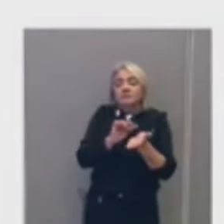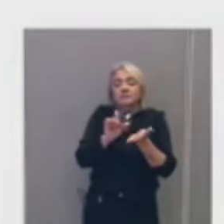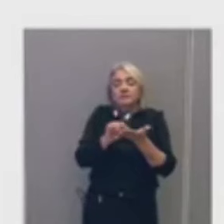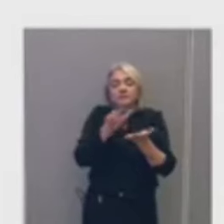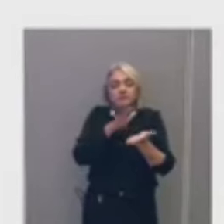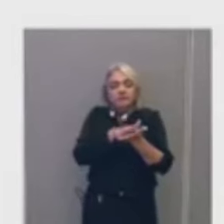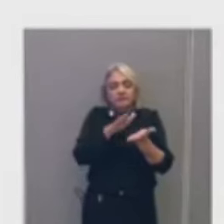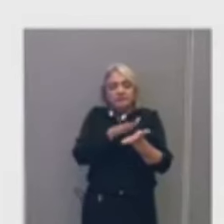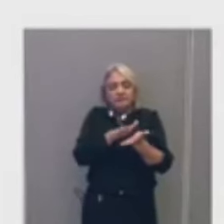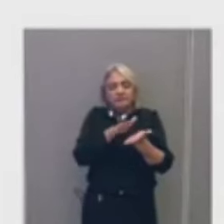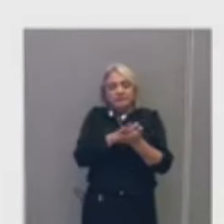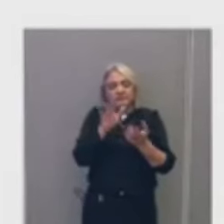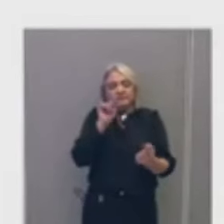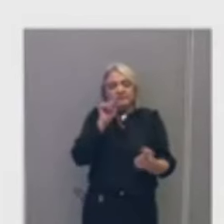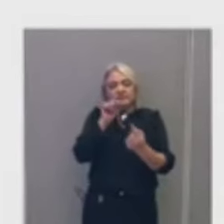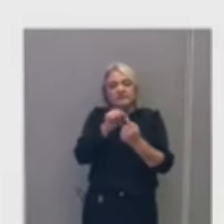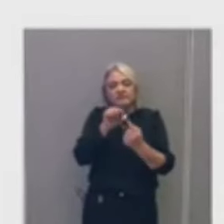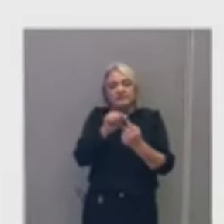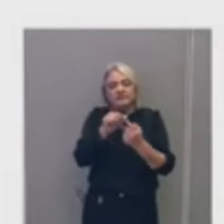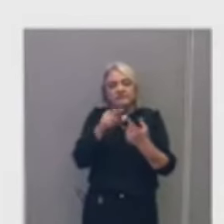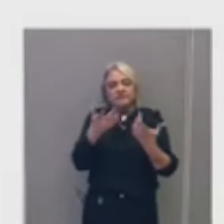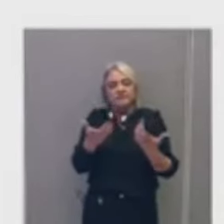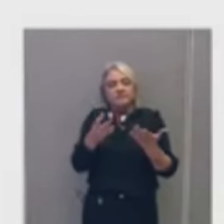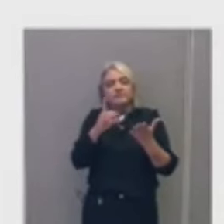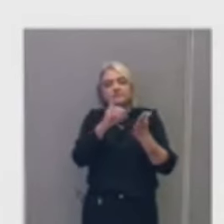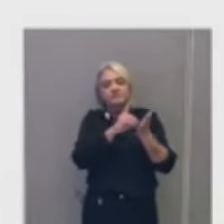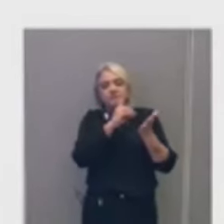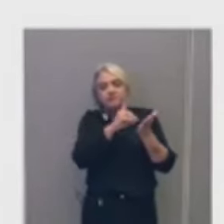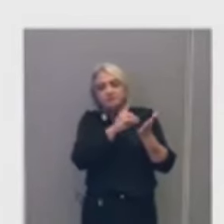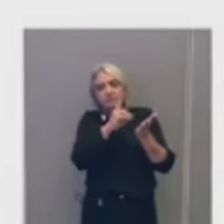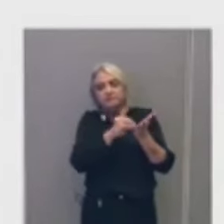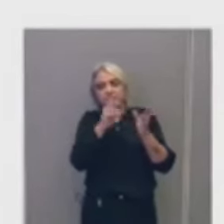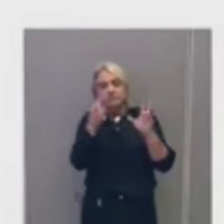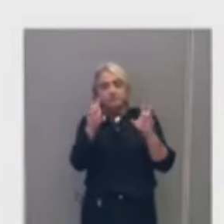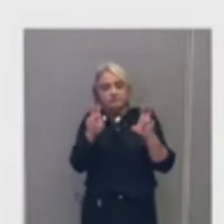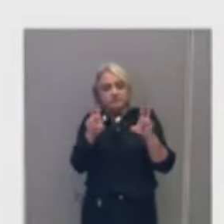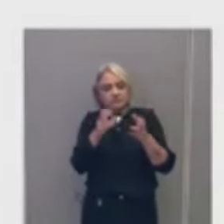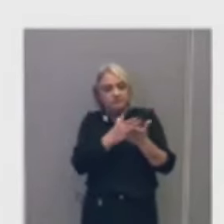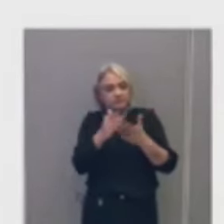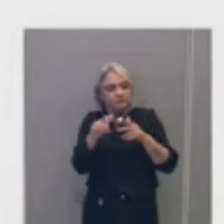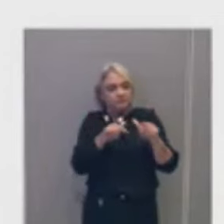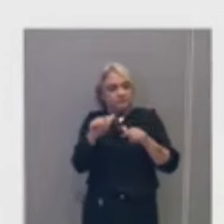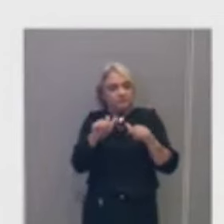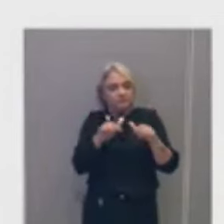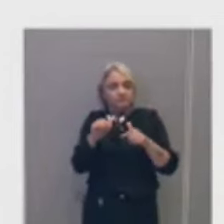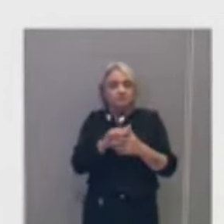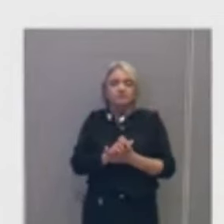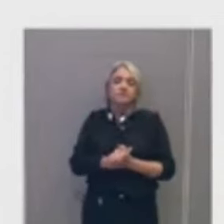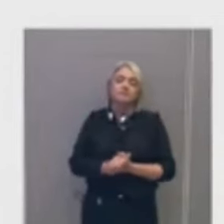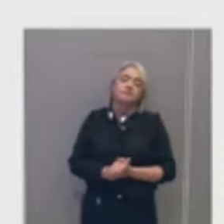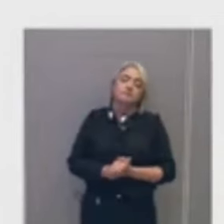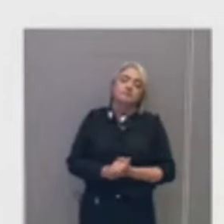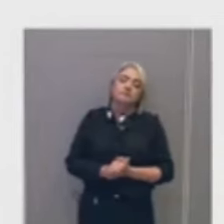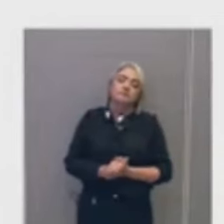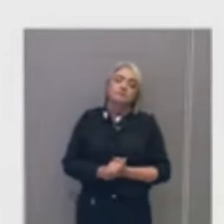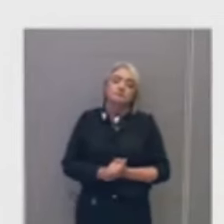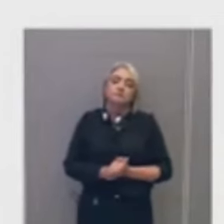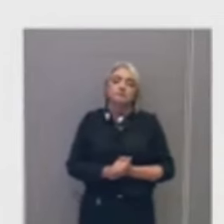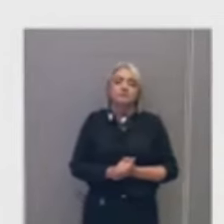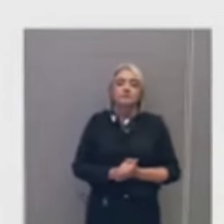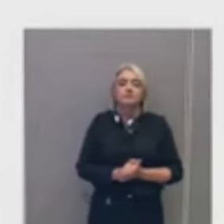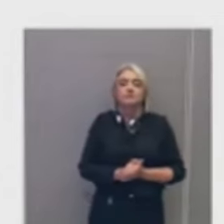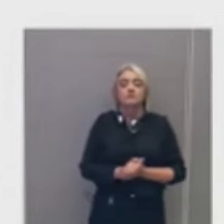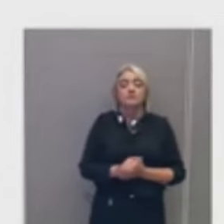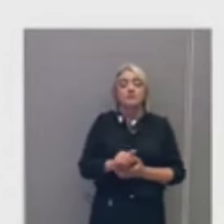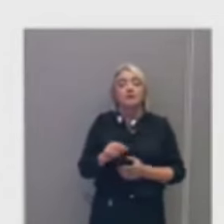estão o fortalecimento das políticas de combate às doenças socialmente determinadas e a ampliação do acesso à saúde a partir do